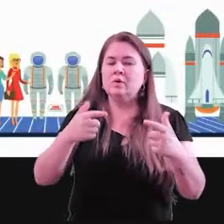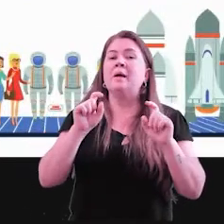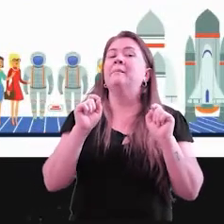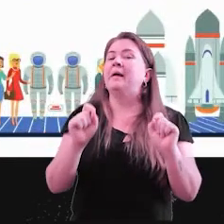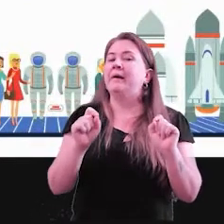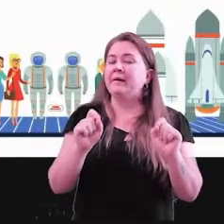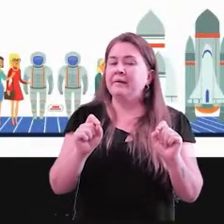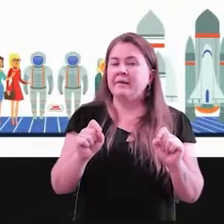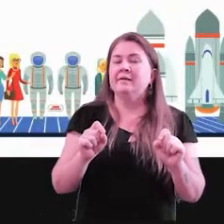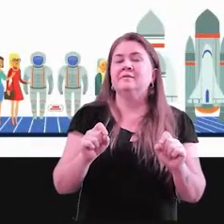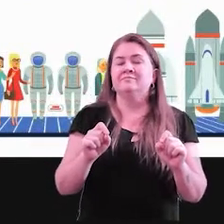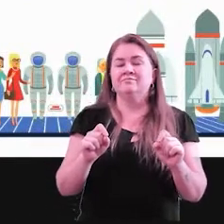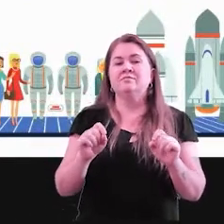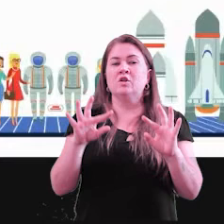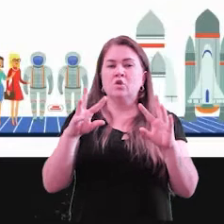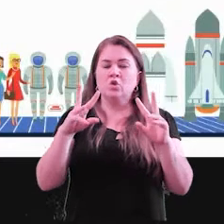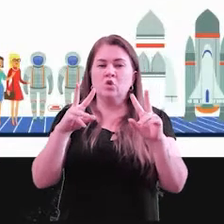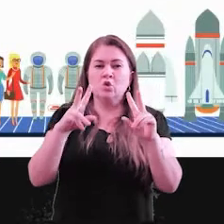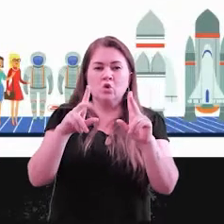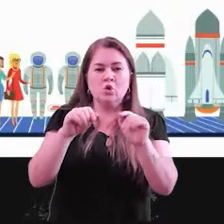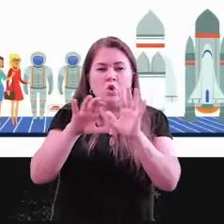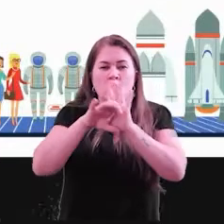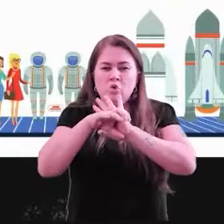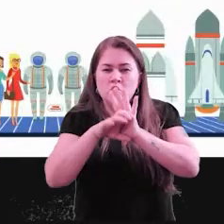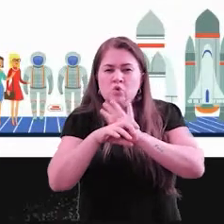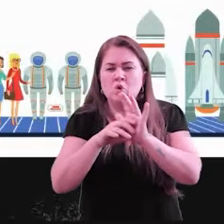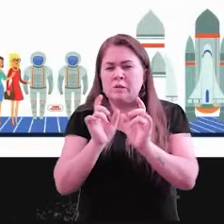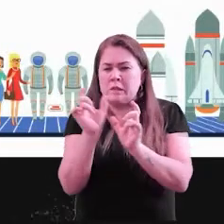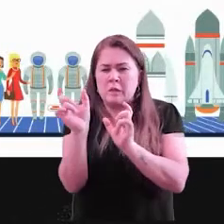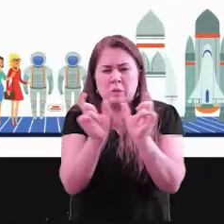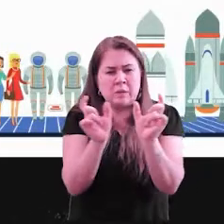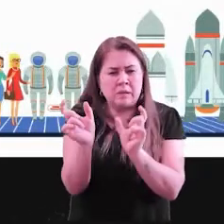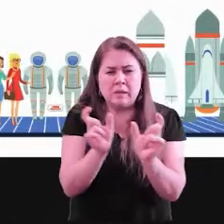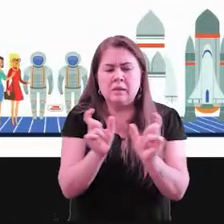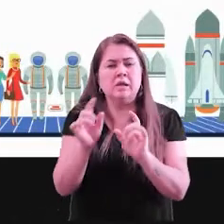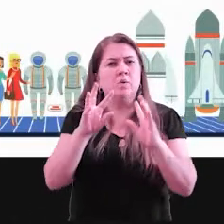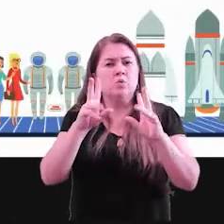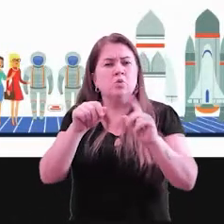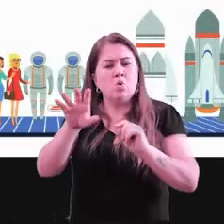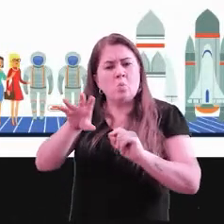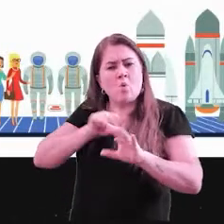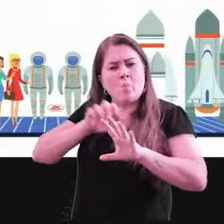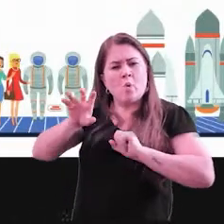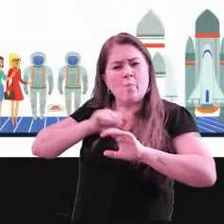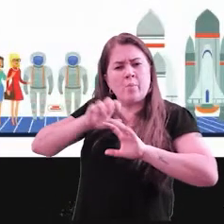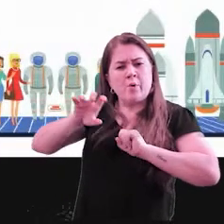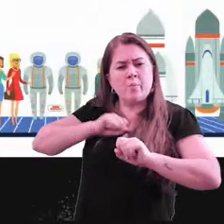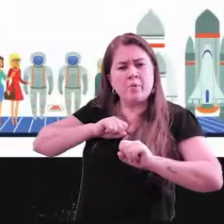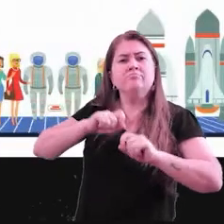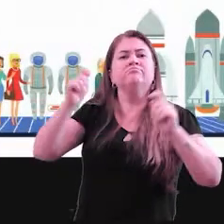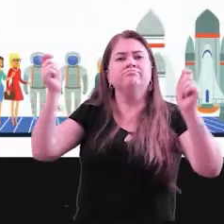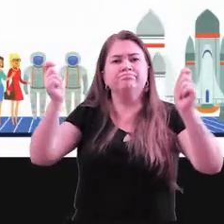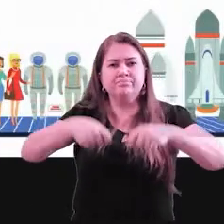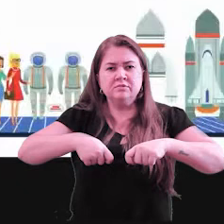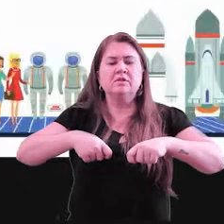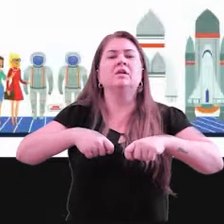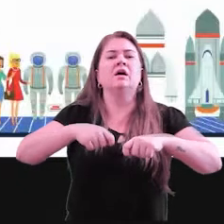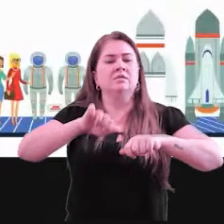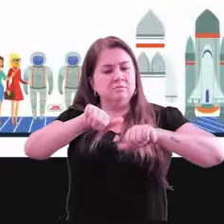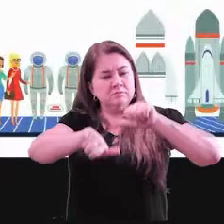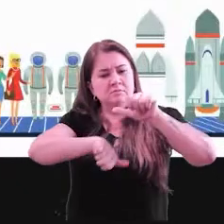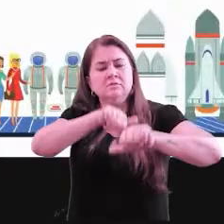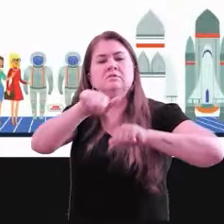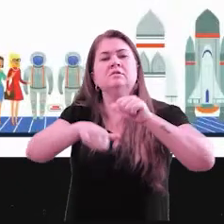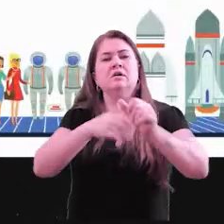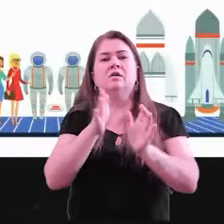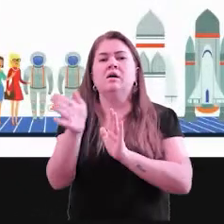esses temas, os assuntos que estão sendo abordados nas exposições, eles possam se tornar acessíveis para esses